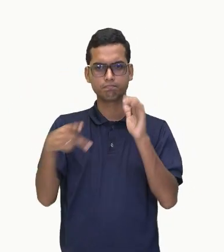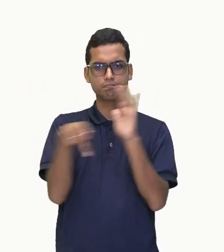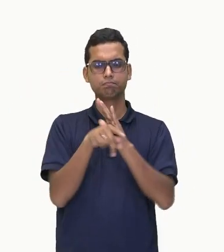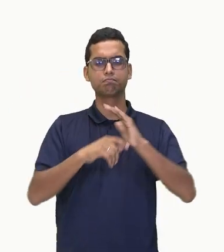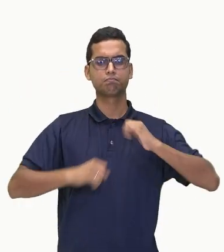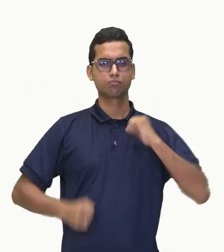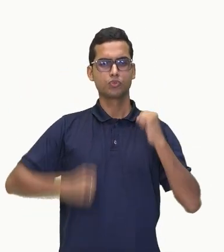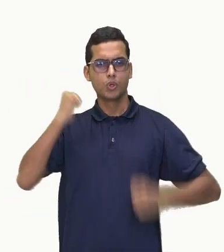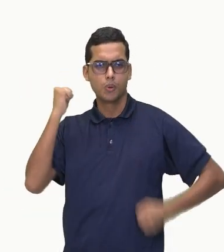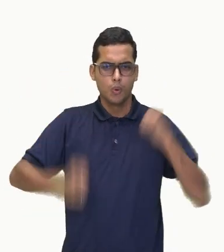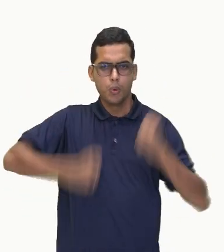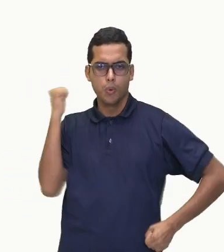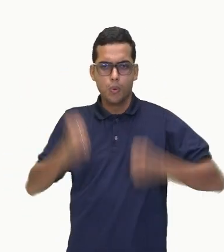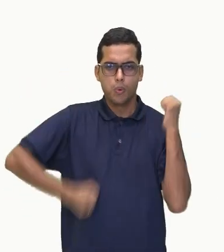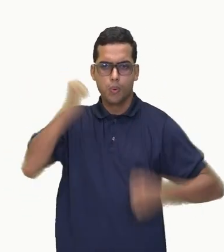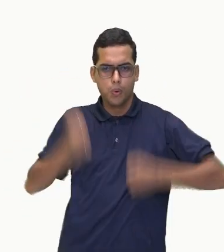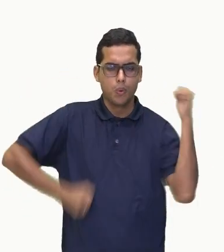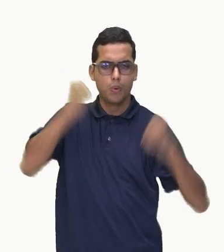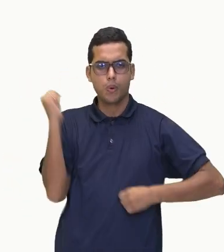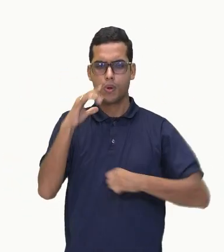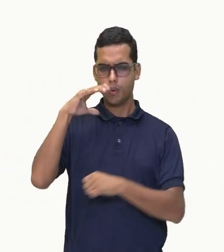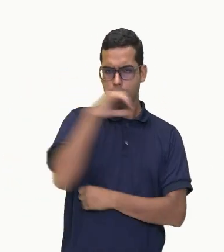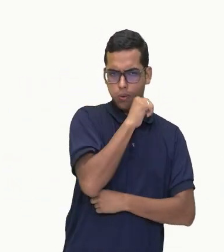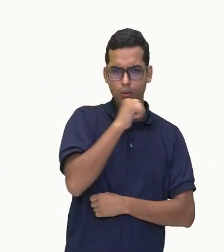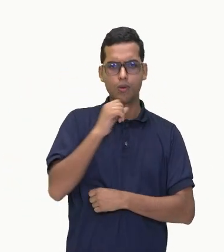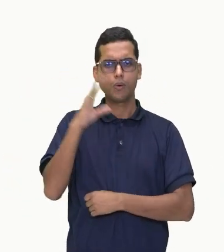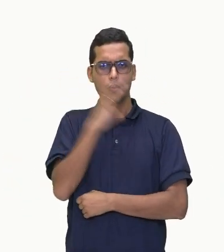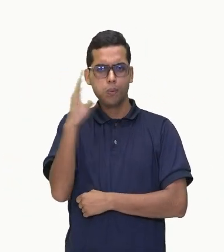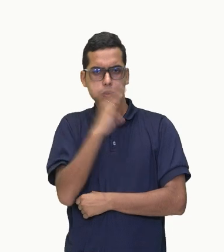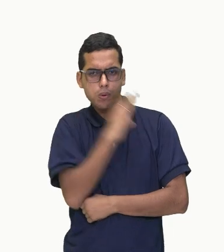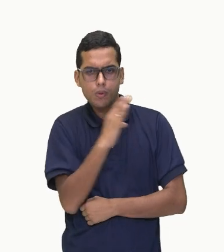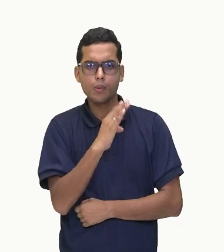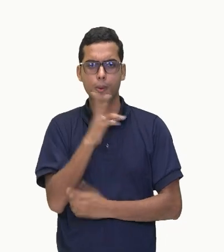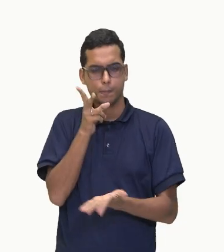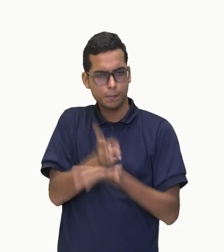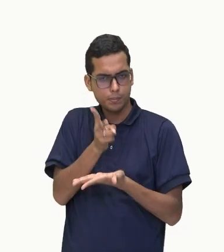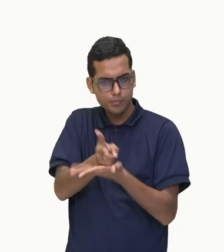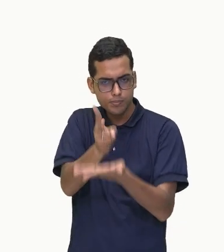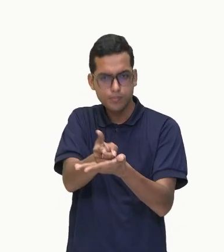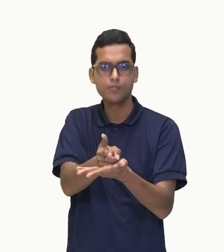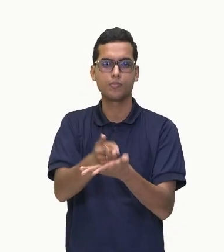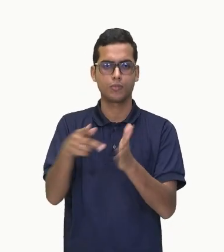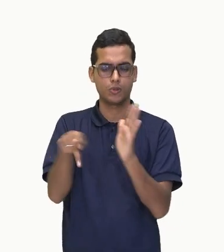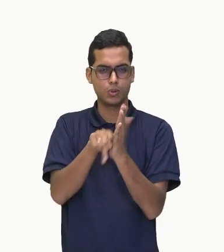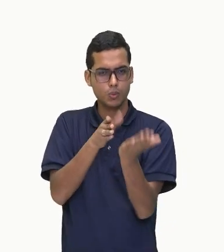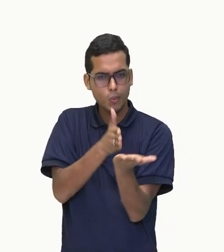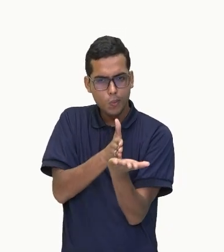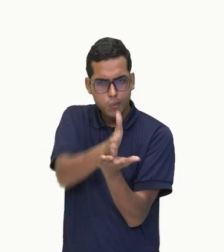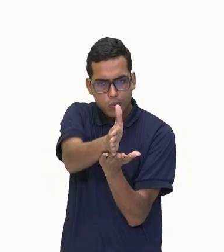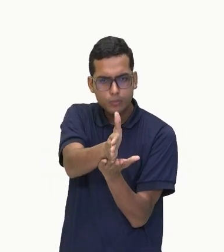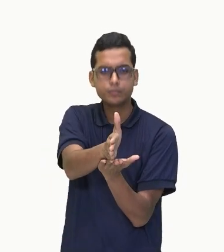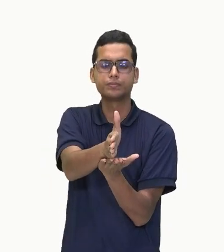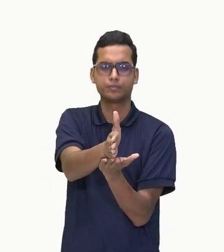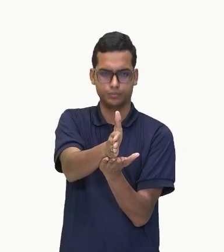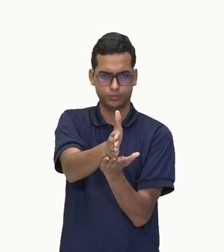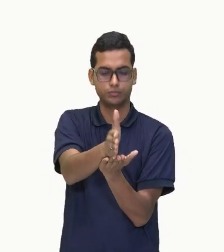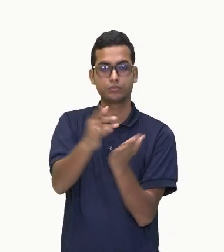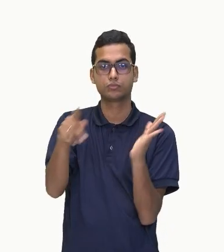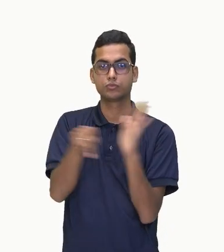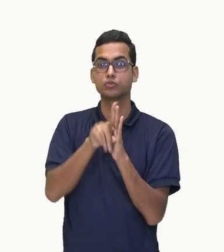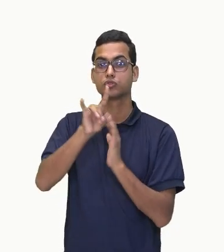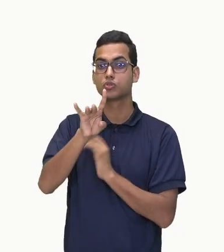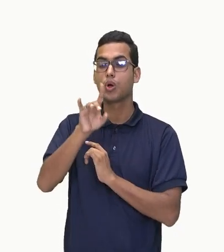também constante, em pista reta. Claro que nós estamos falando aqui de forma